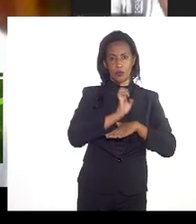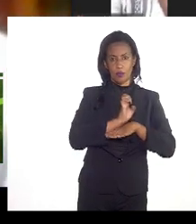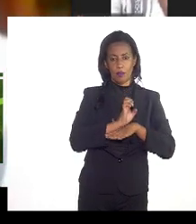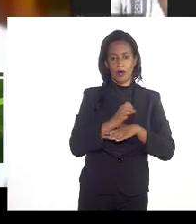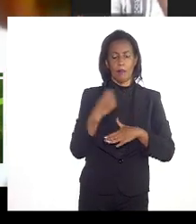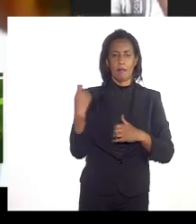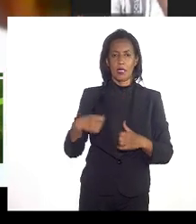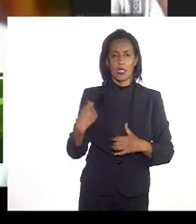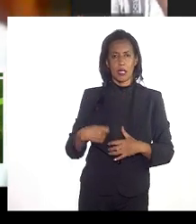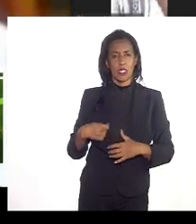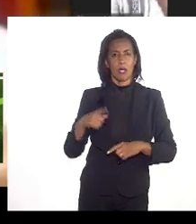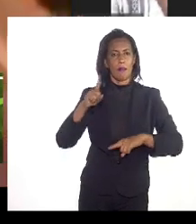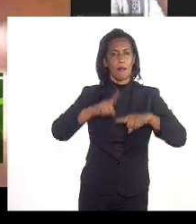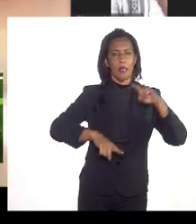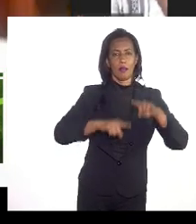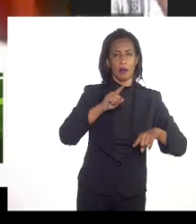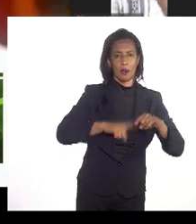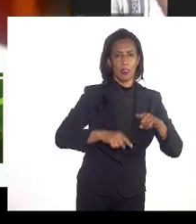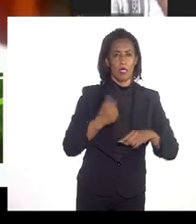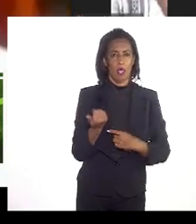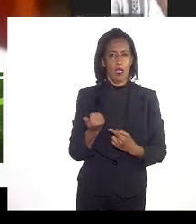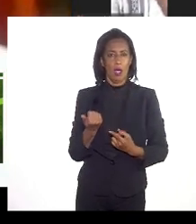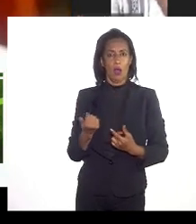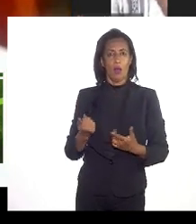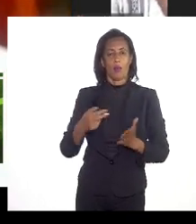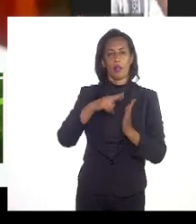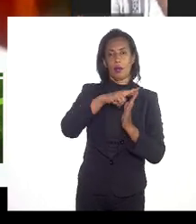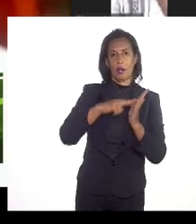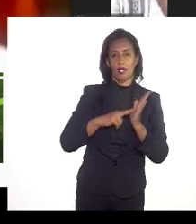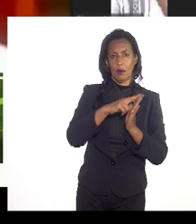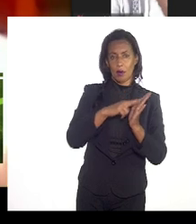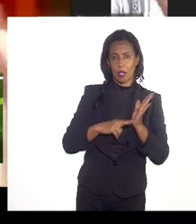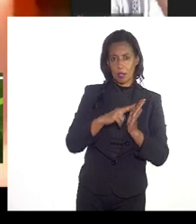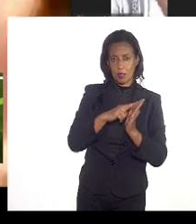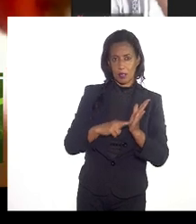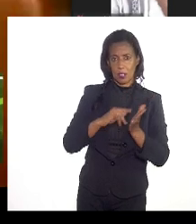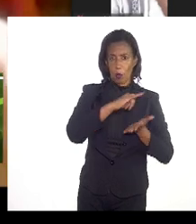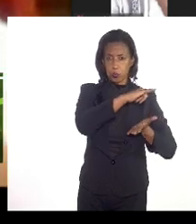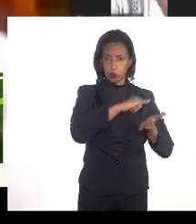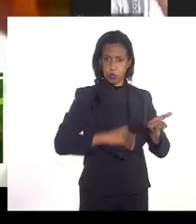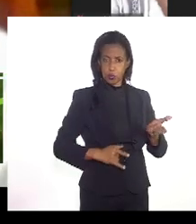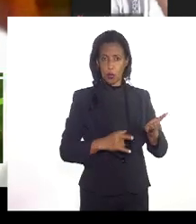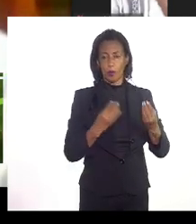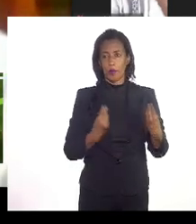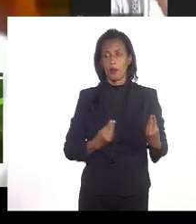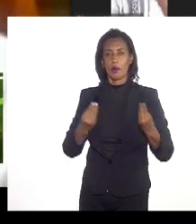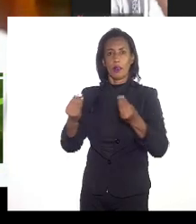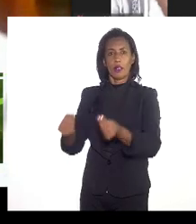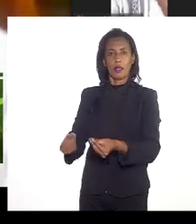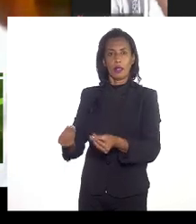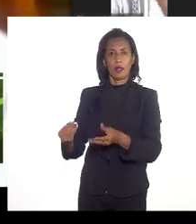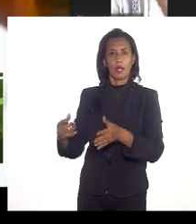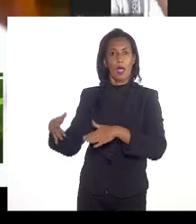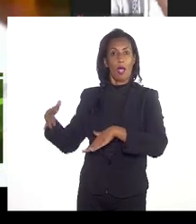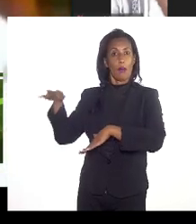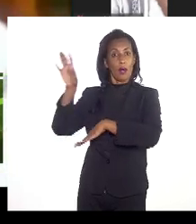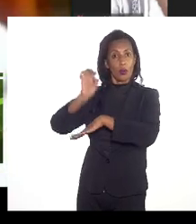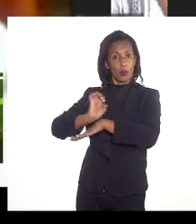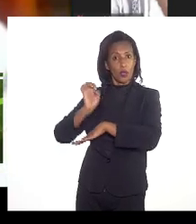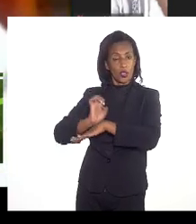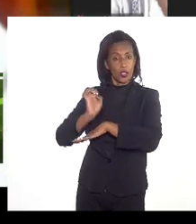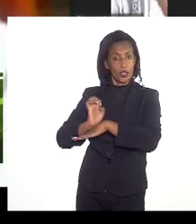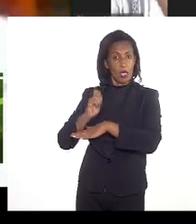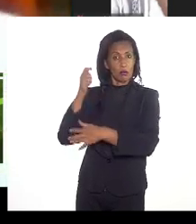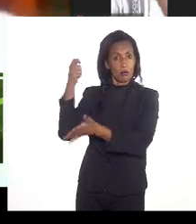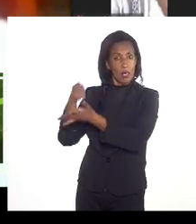de equipamentos ao fato de haver a regularização do território formal. Porque, senão, a gente legitima uma omissão do Estado para ele não desencadear